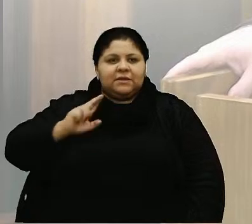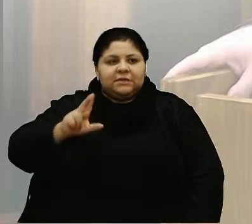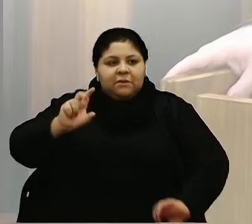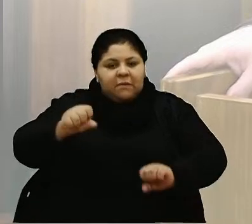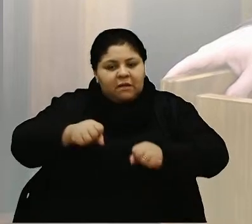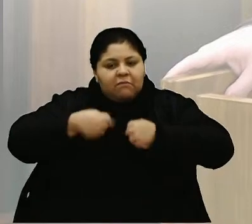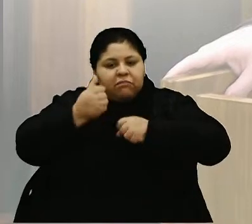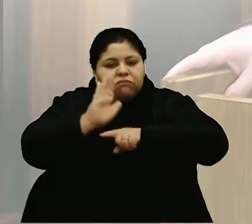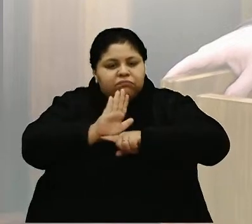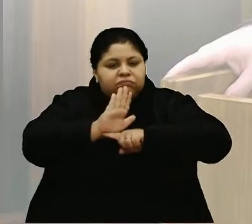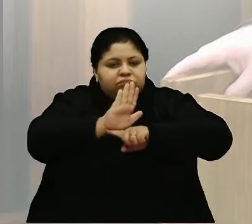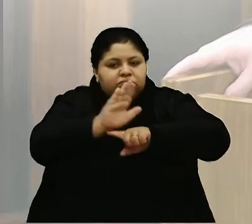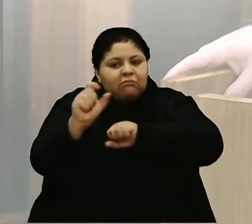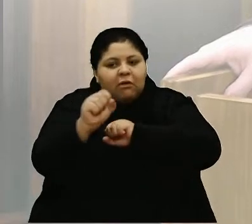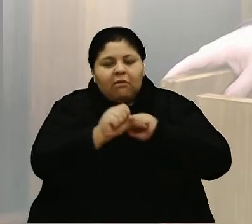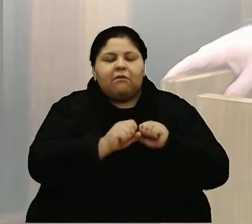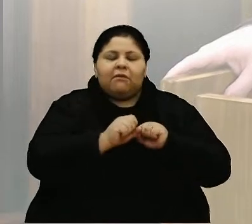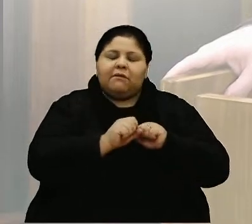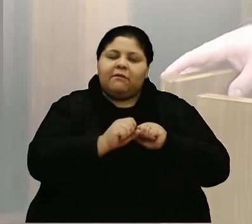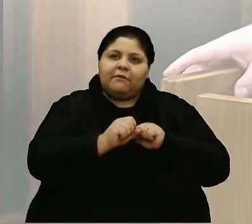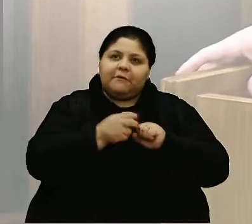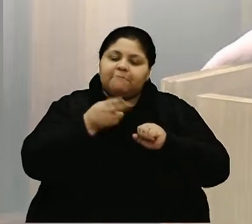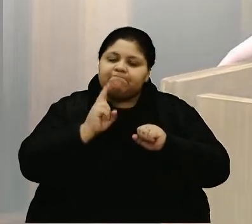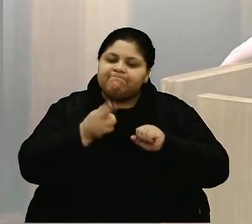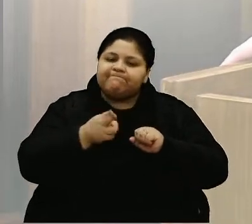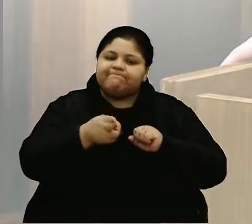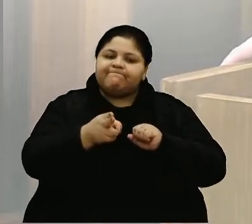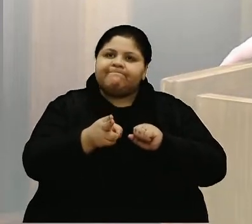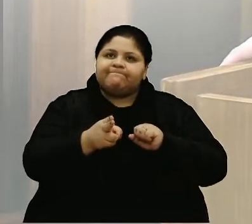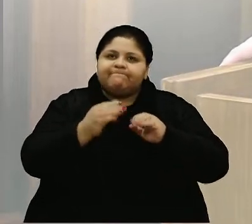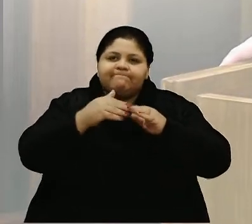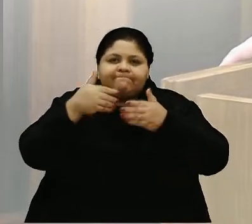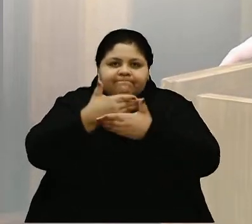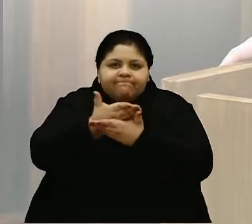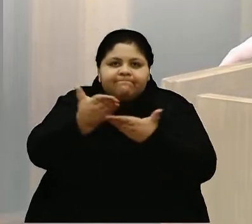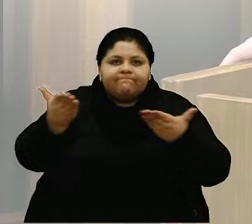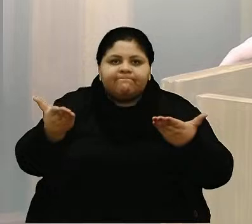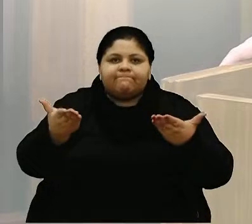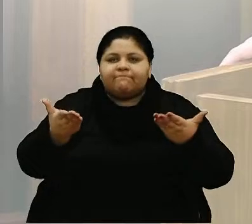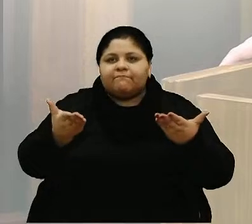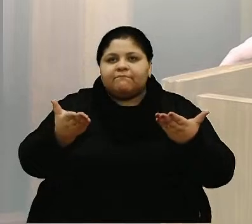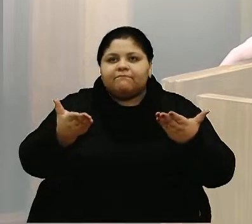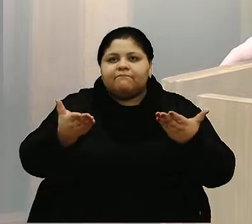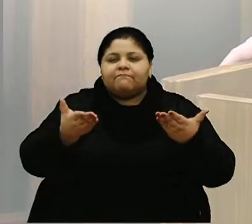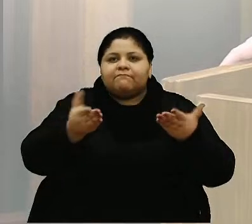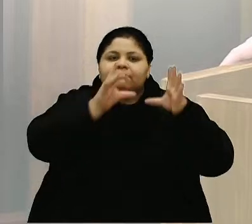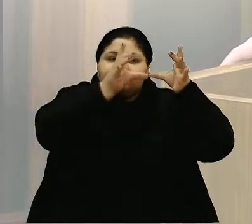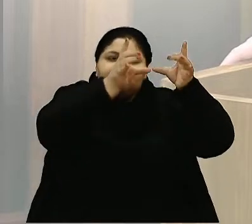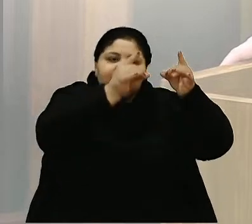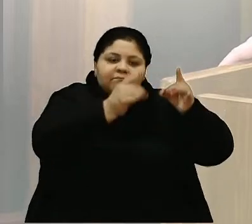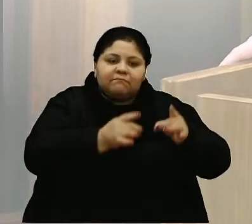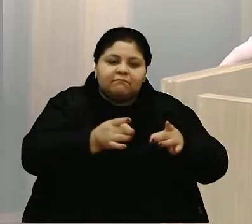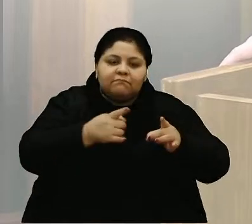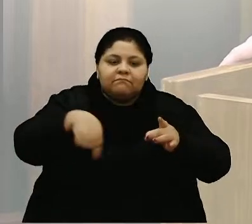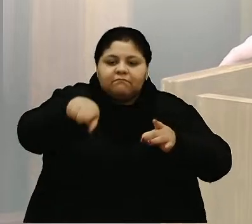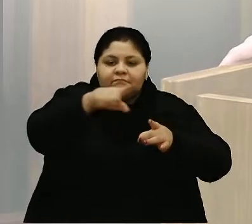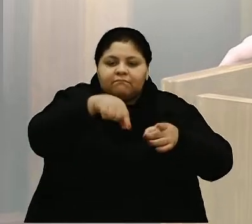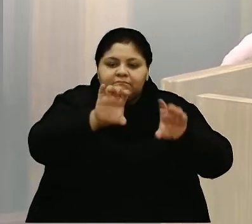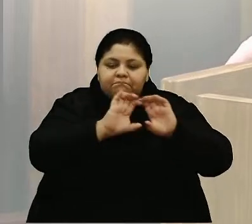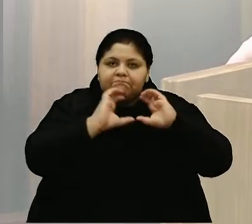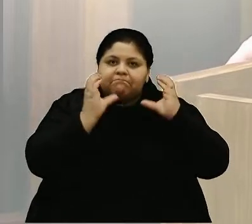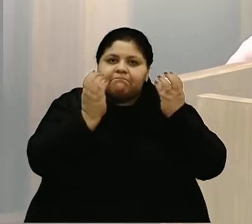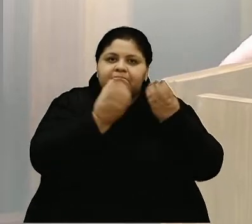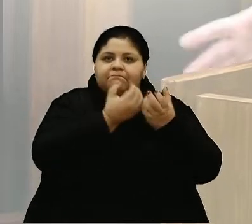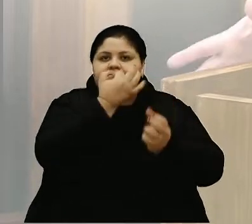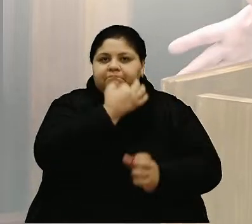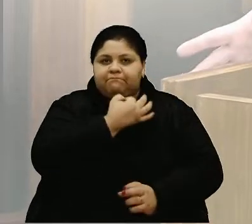da maneira que podiam e sempre estão de portas abertas para auxiliar, em especial, a nossa comunidade